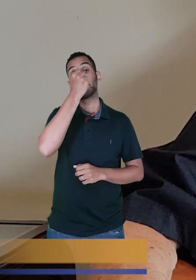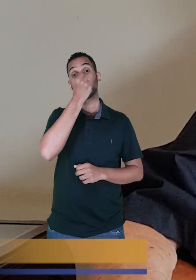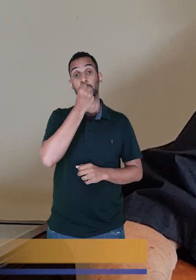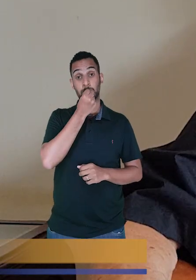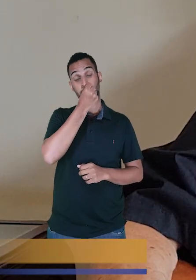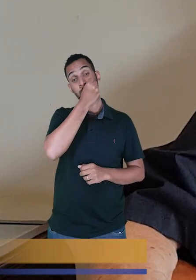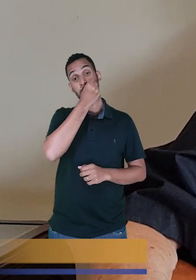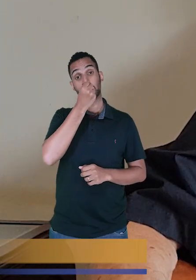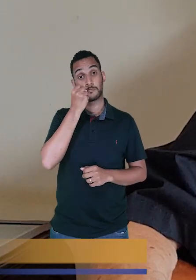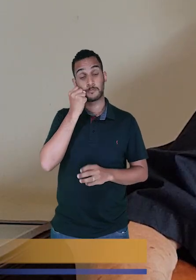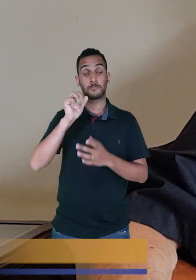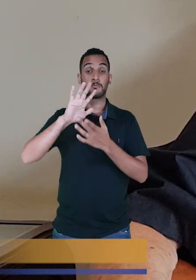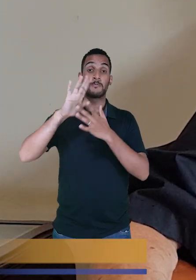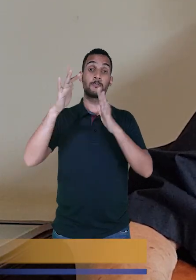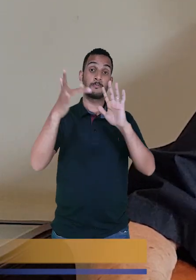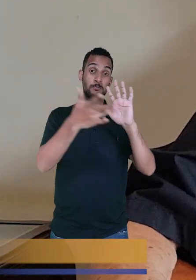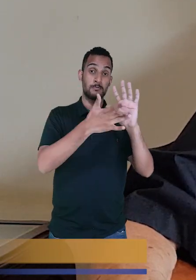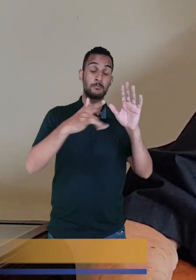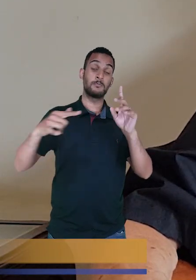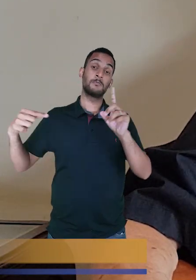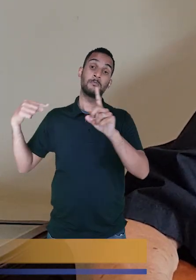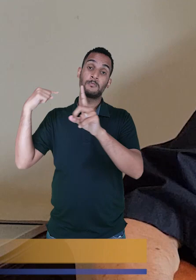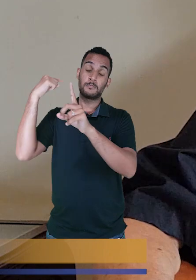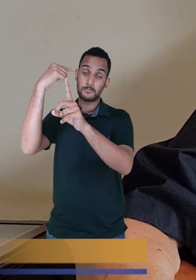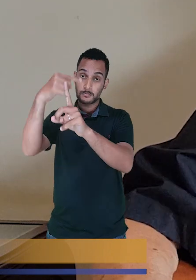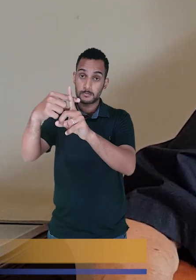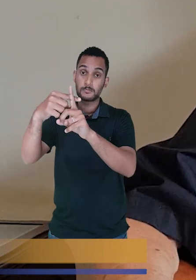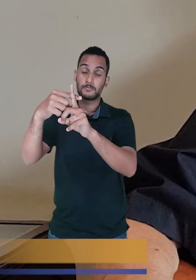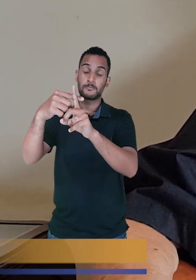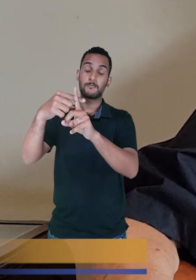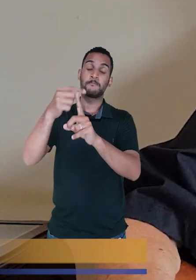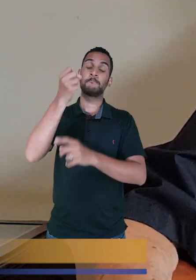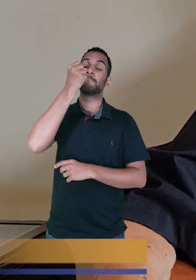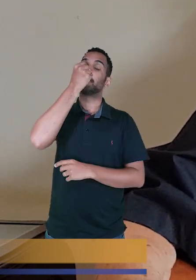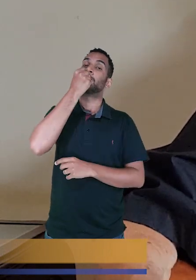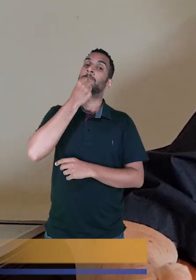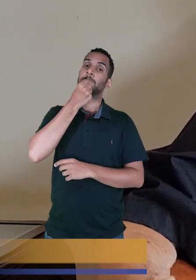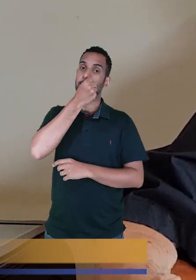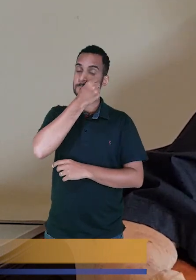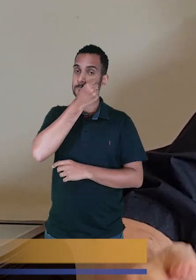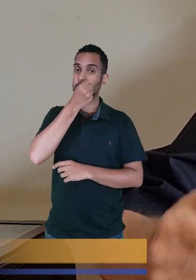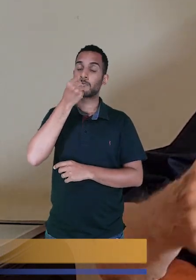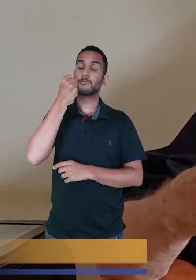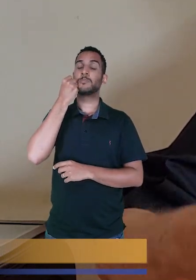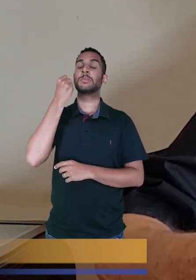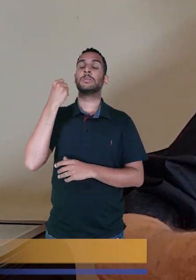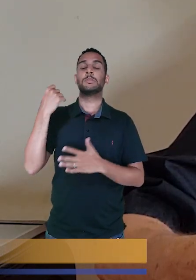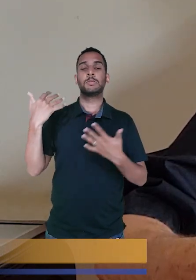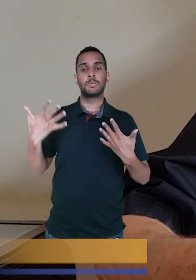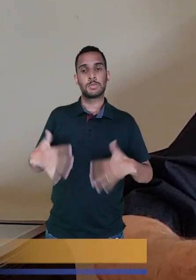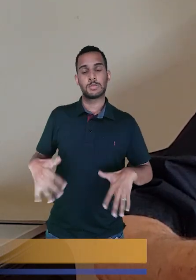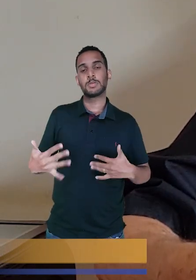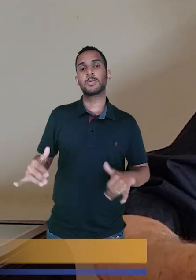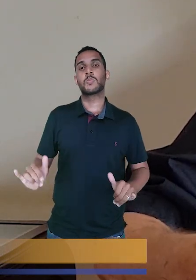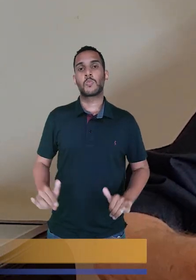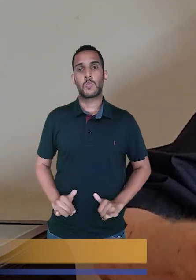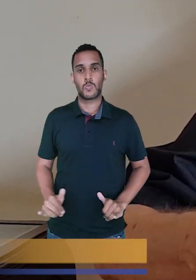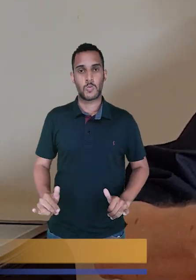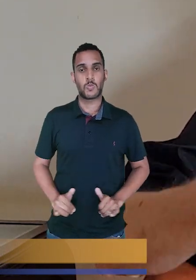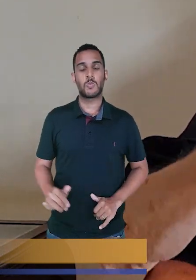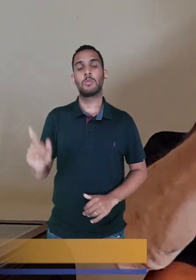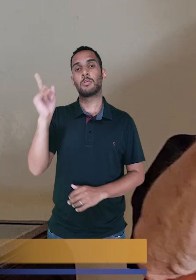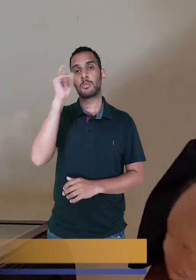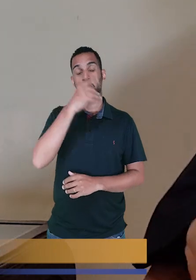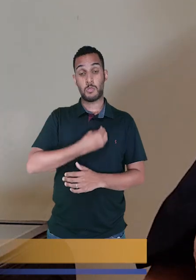O sacrifício de Jesus na cruz era um sacrifício cruento. Era como